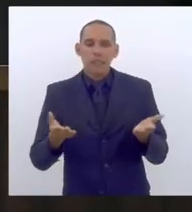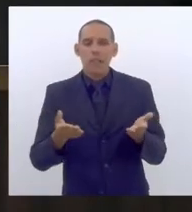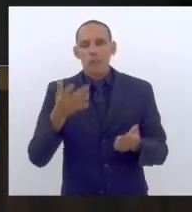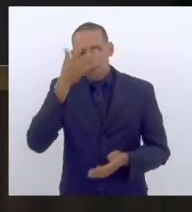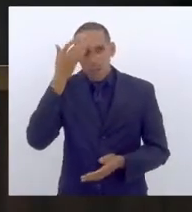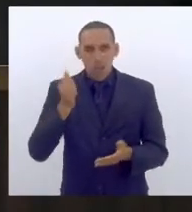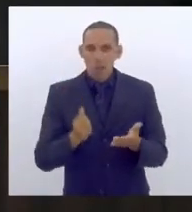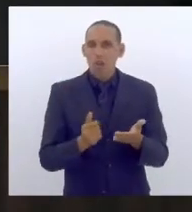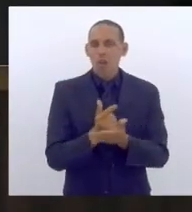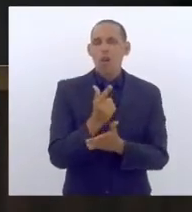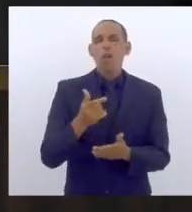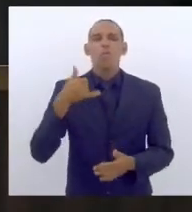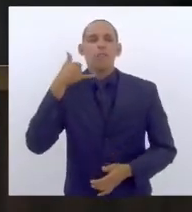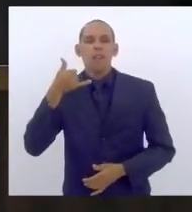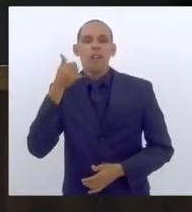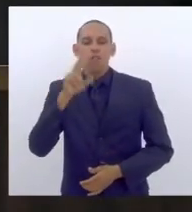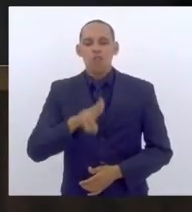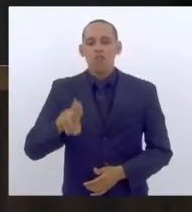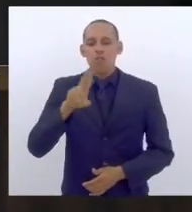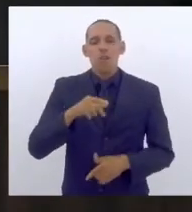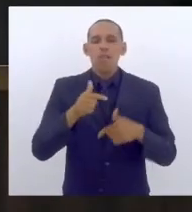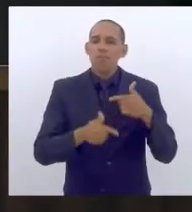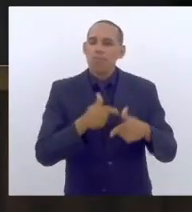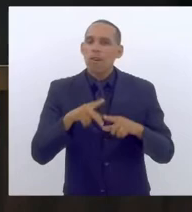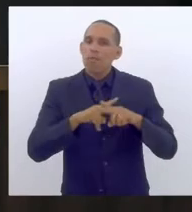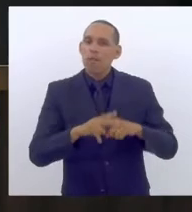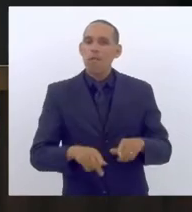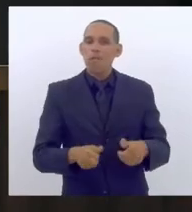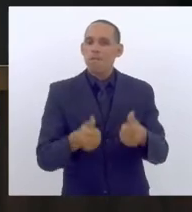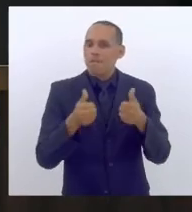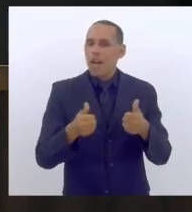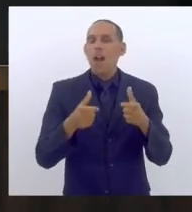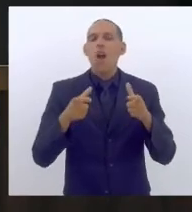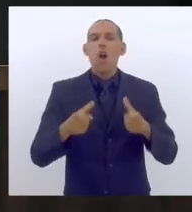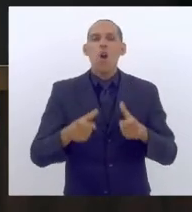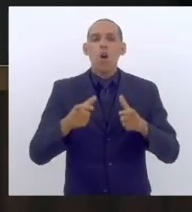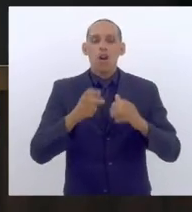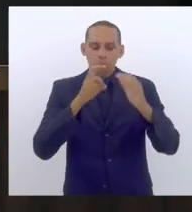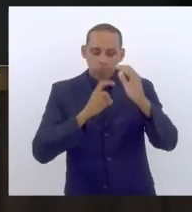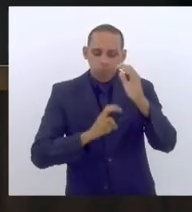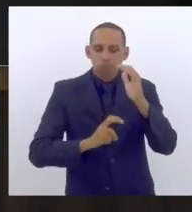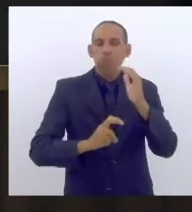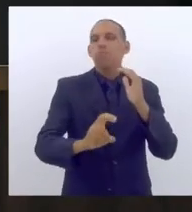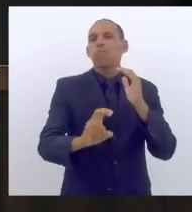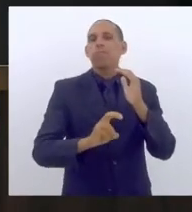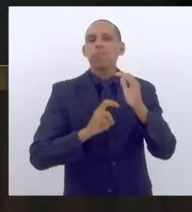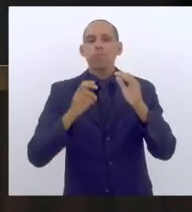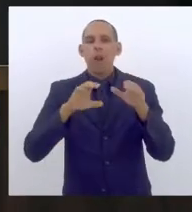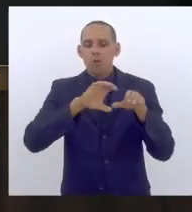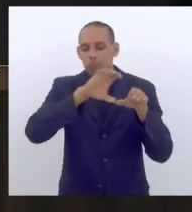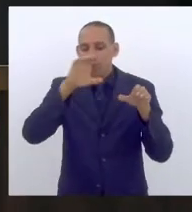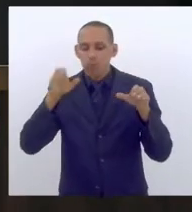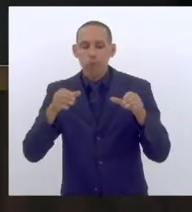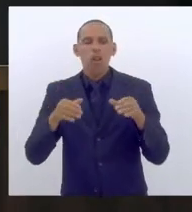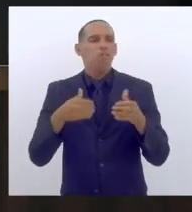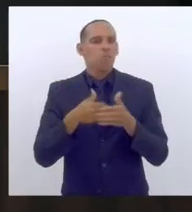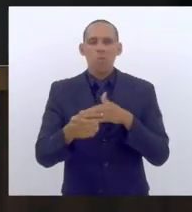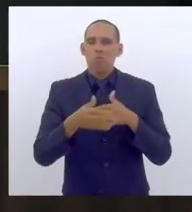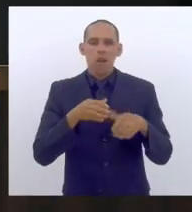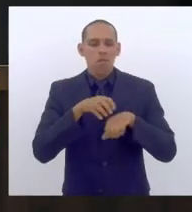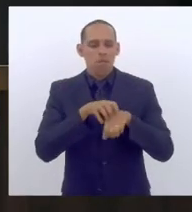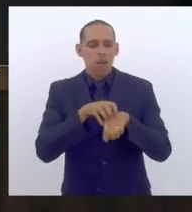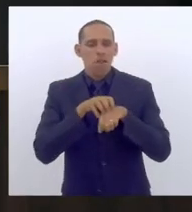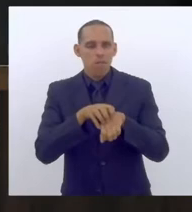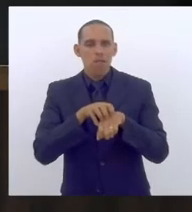telefonia o direito de funcionalidade e acesso de dados em passagens subterrâneas de trânsito em qualquer modalidade de transporte